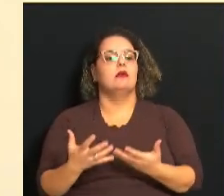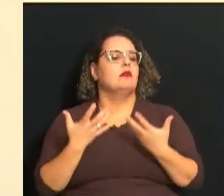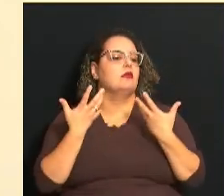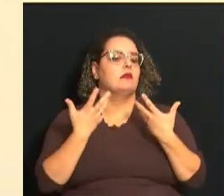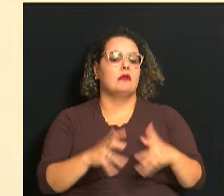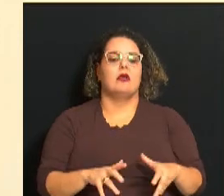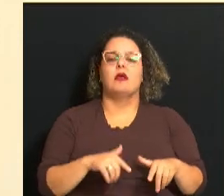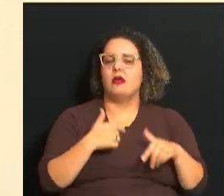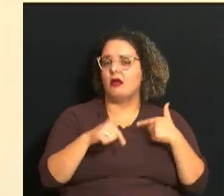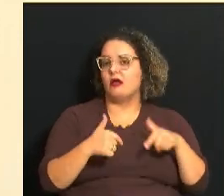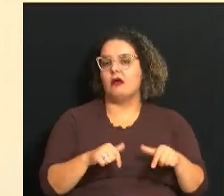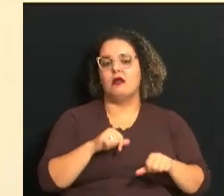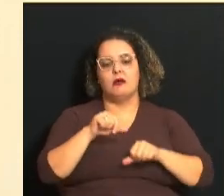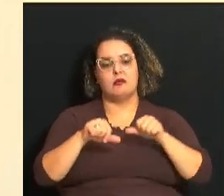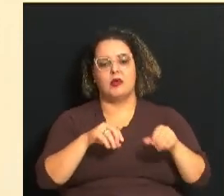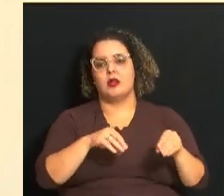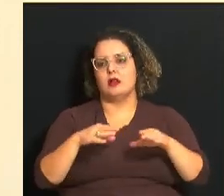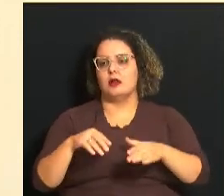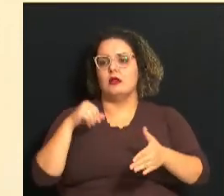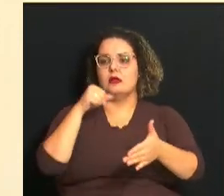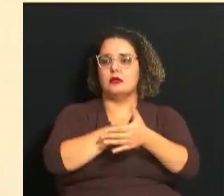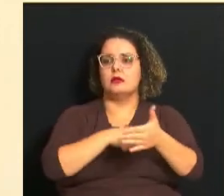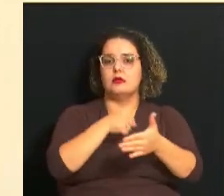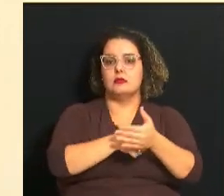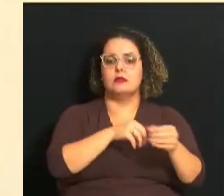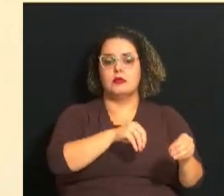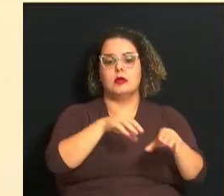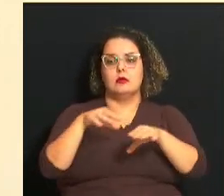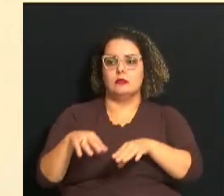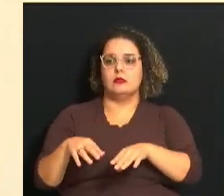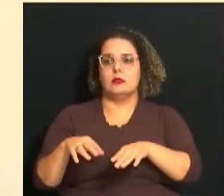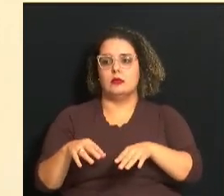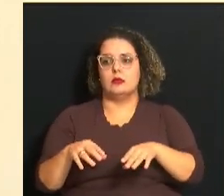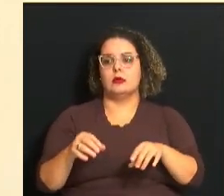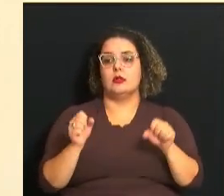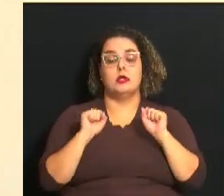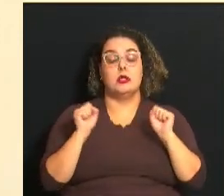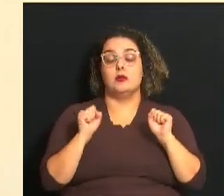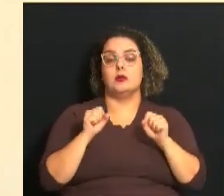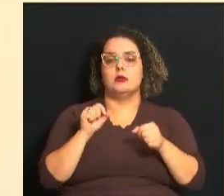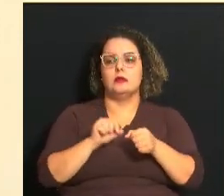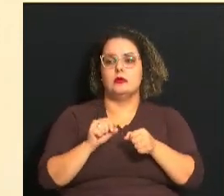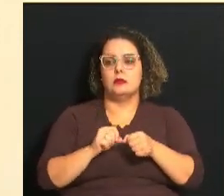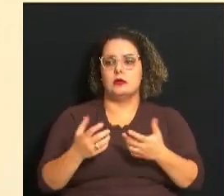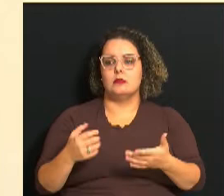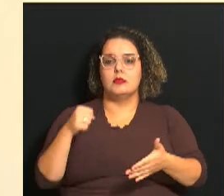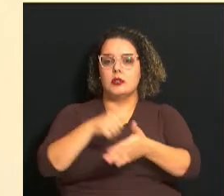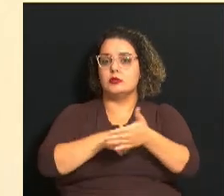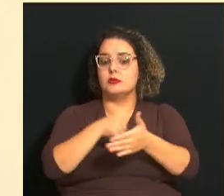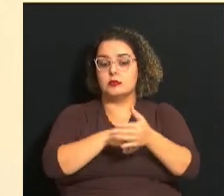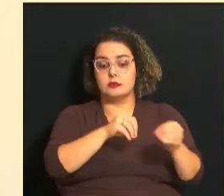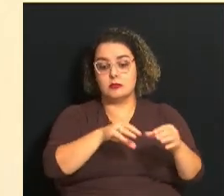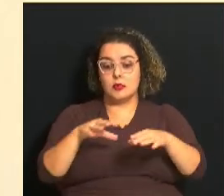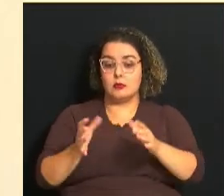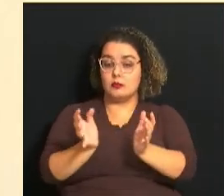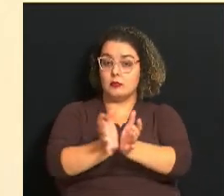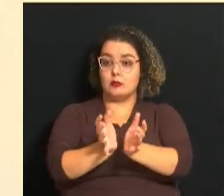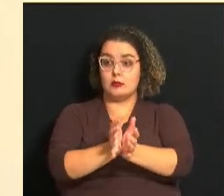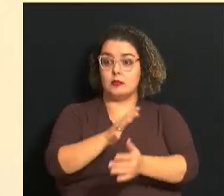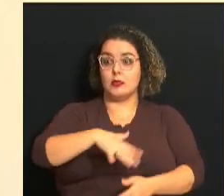ele mudar de trabalho começa a lutar por uma transferência sendo que ele adorava o que ele fazia ele começou a lutar por uma transferência de setor